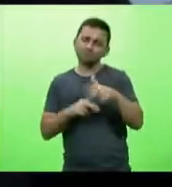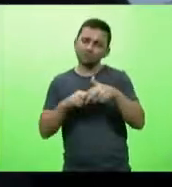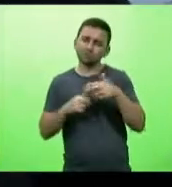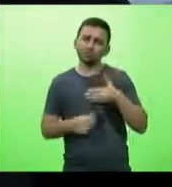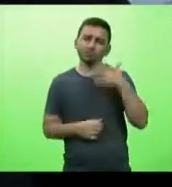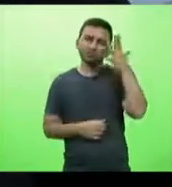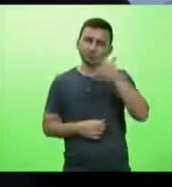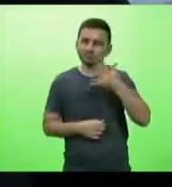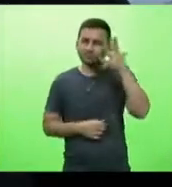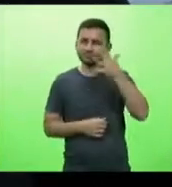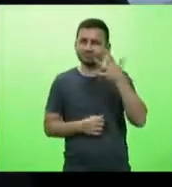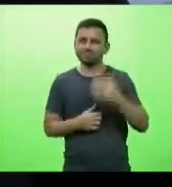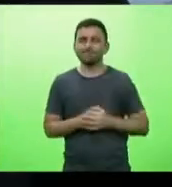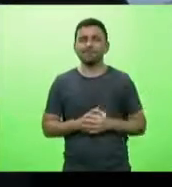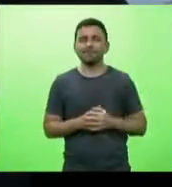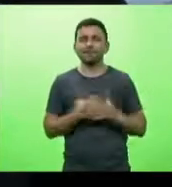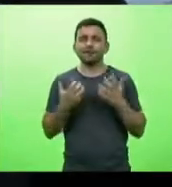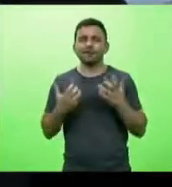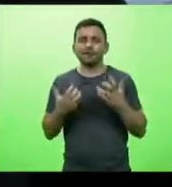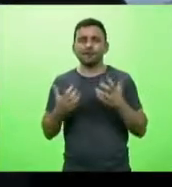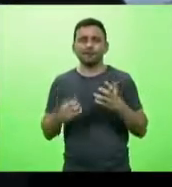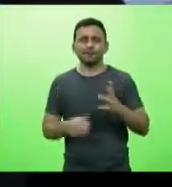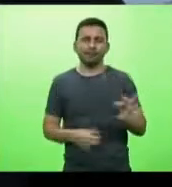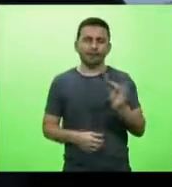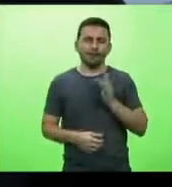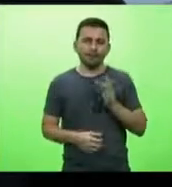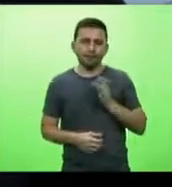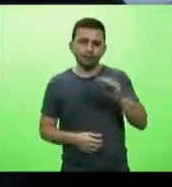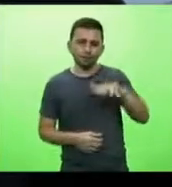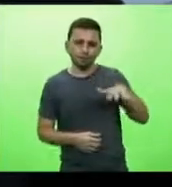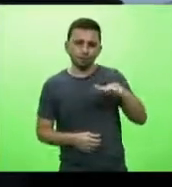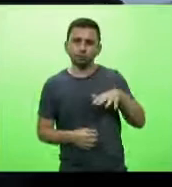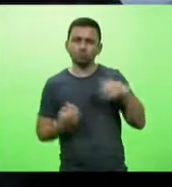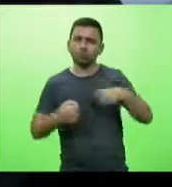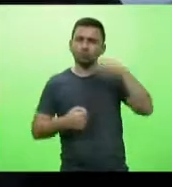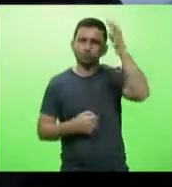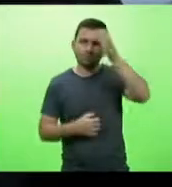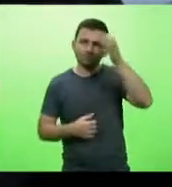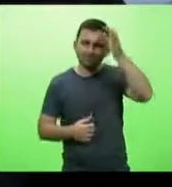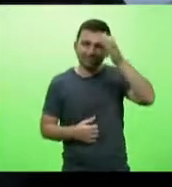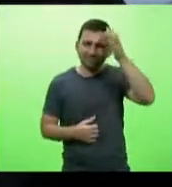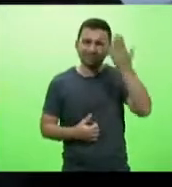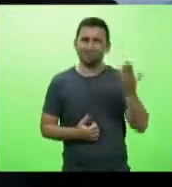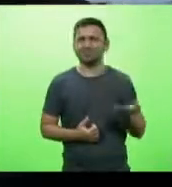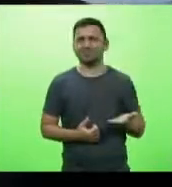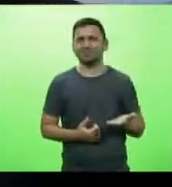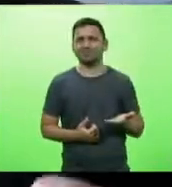presidente, para que os técnicos tenham um pouco mais de consciência, um pouco mais de